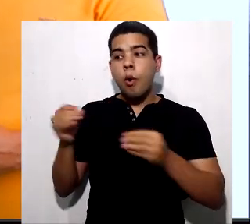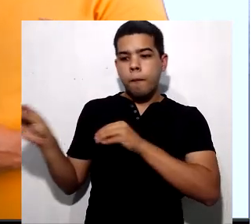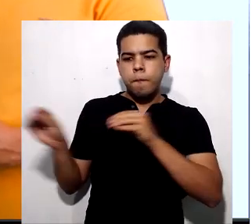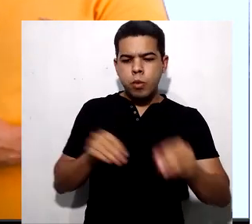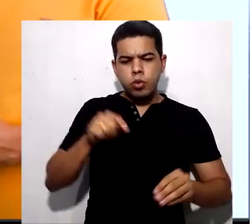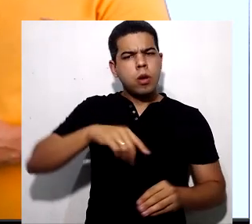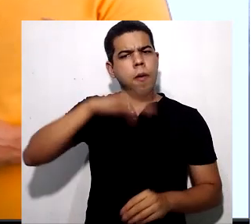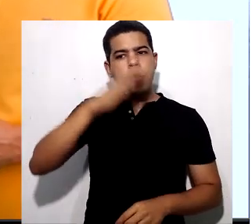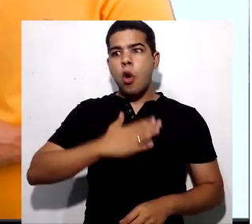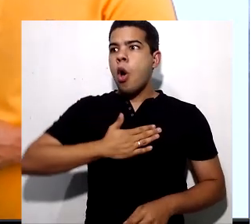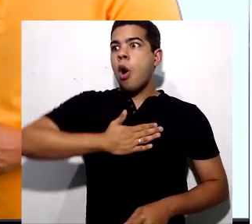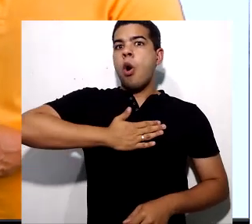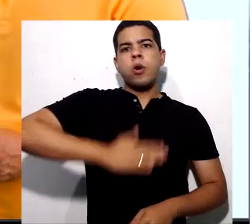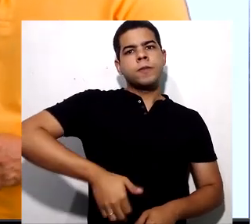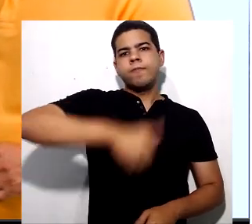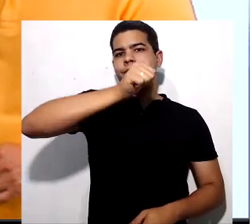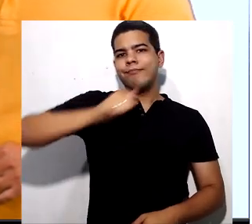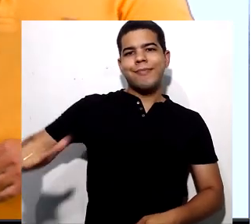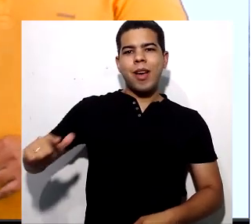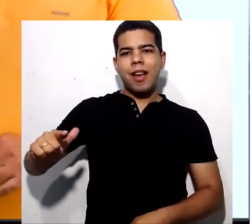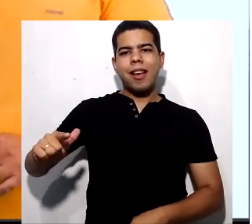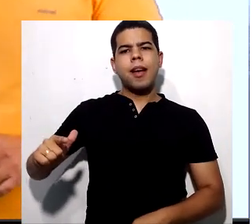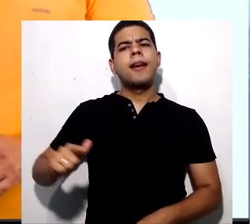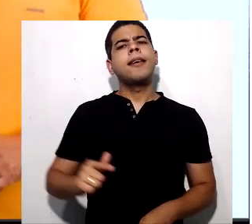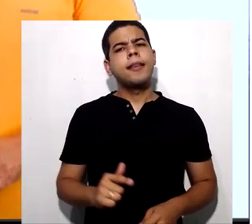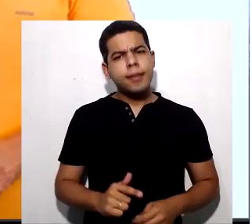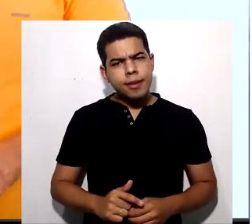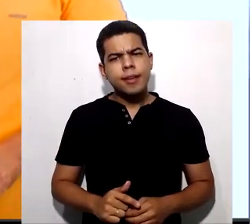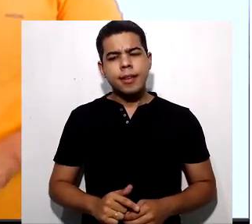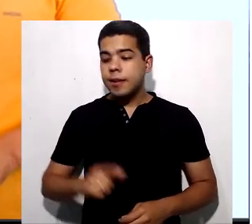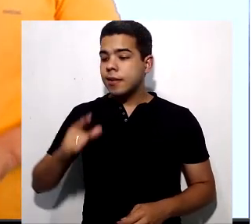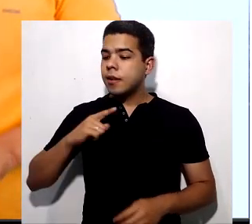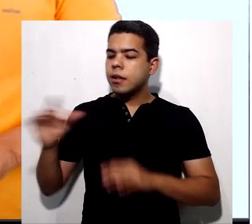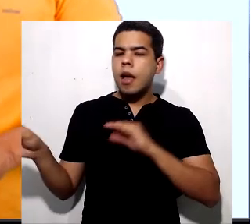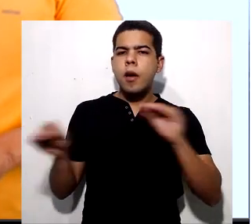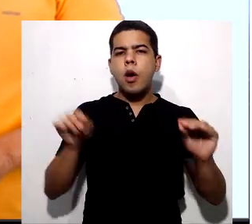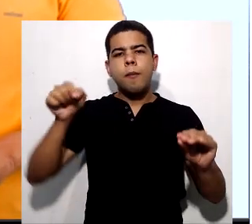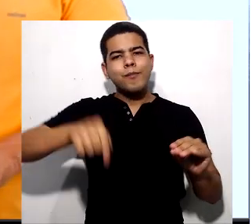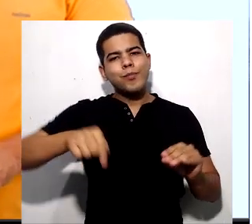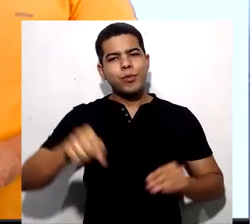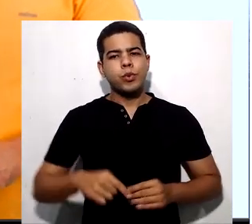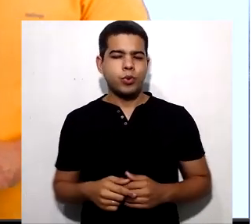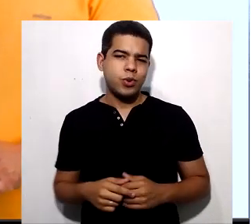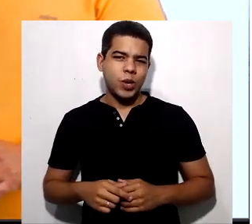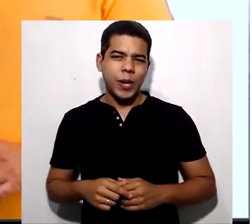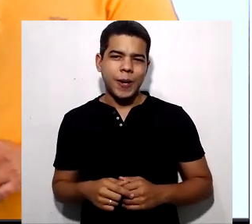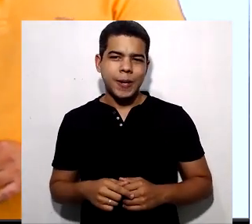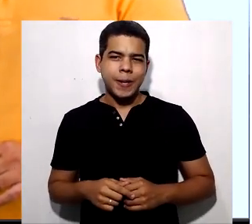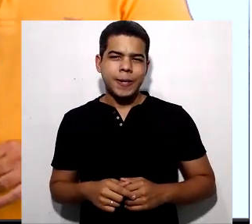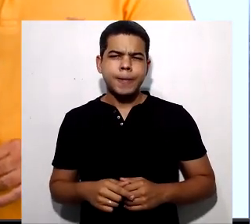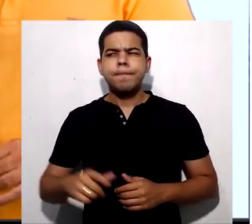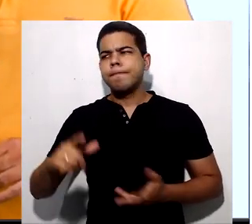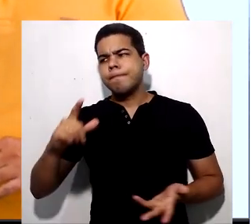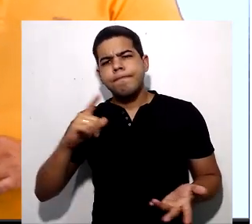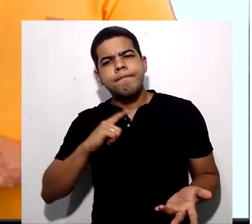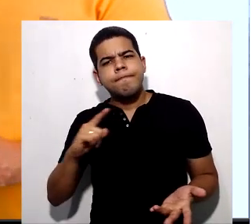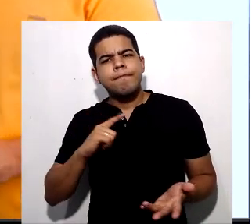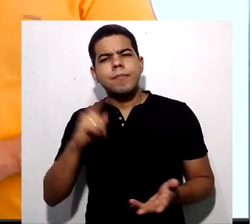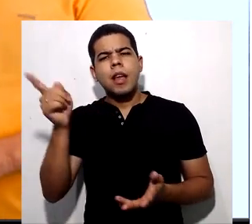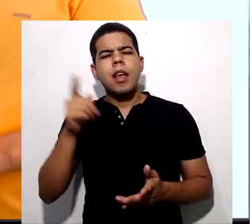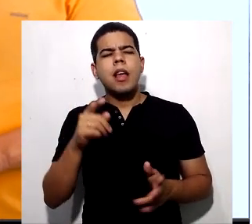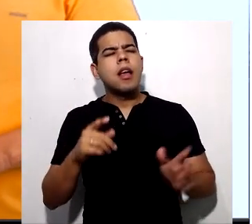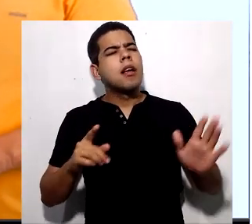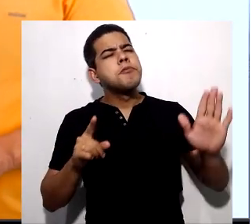ser brasileira. Lembrar que Clarice era uma imigrante entre nós. E nós temos aqui o seguinte: quando